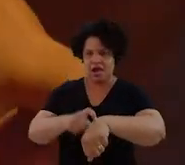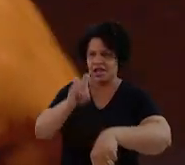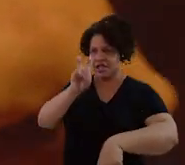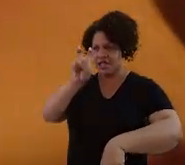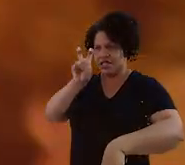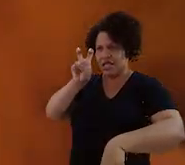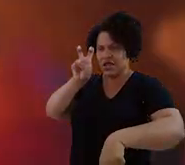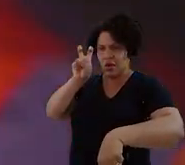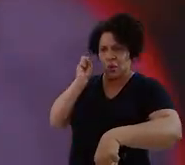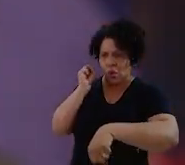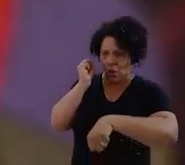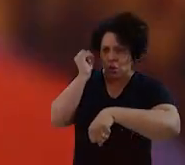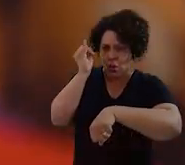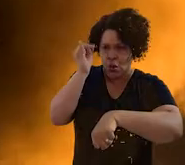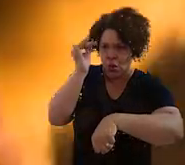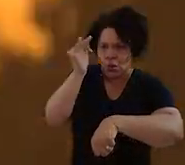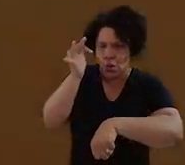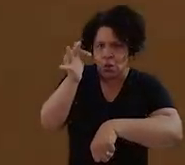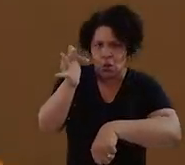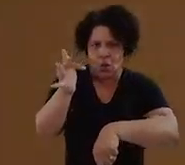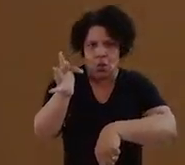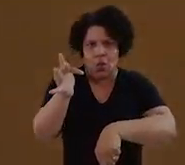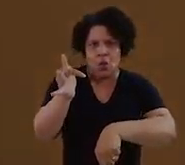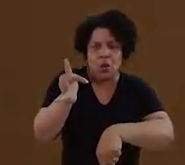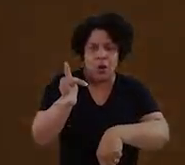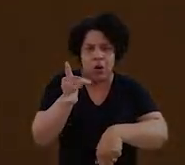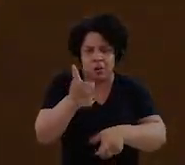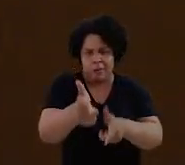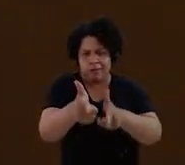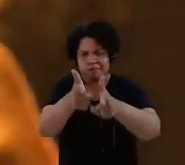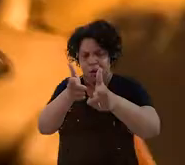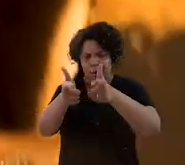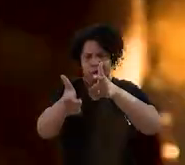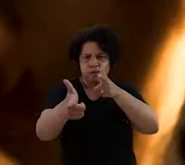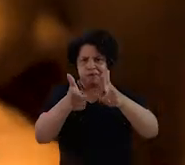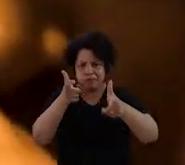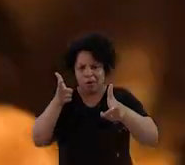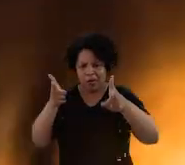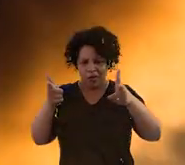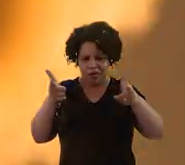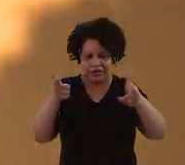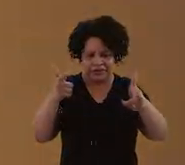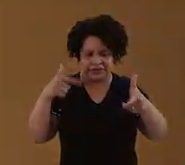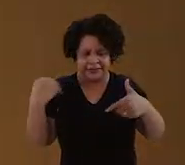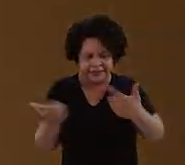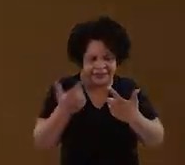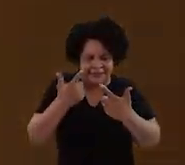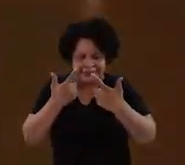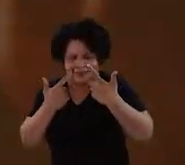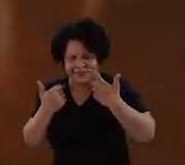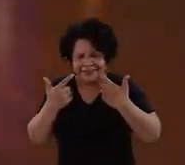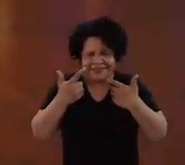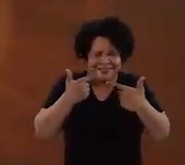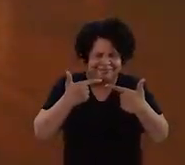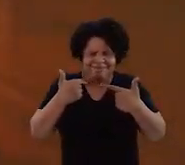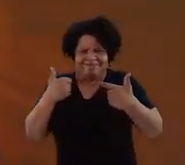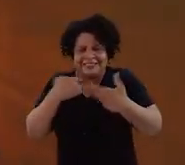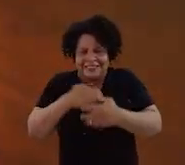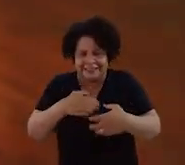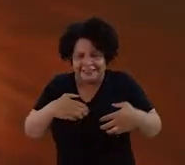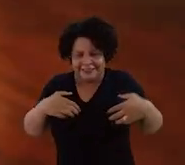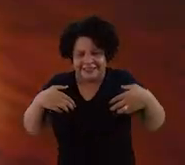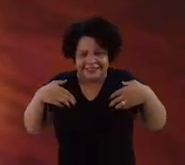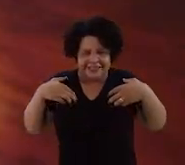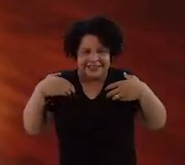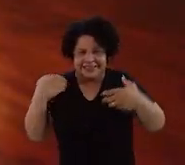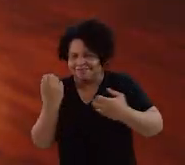Sangue escorre lá na pera voz. Minha melanina se tornando um insulto. E lá na baixinha ninguém aguenta mais não. São várias, várias